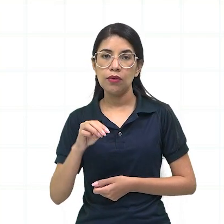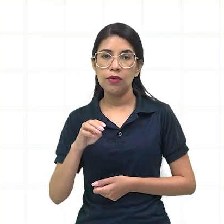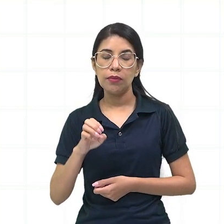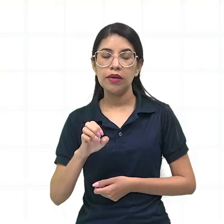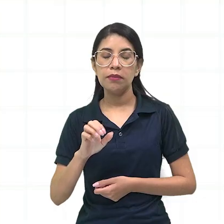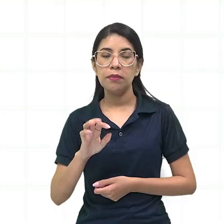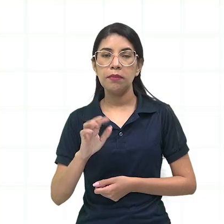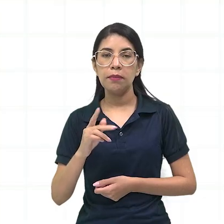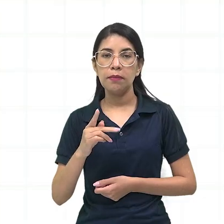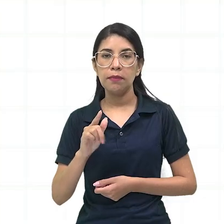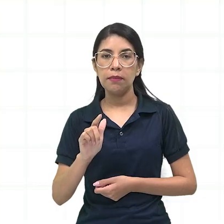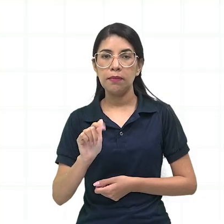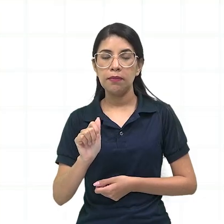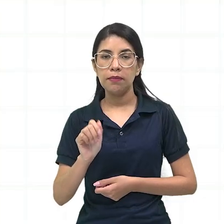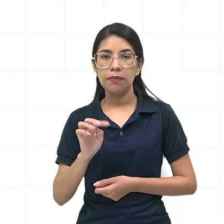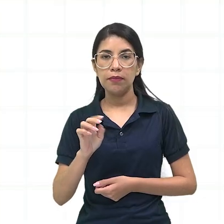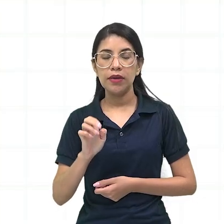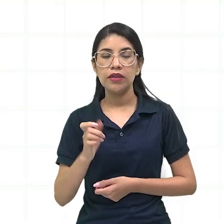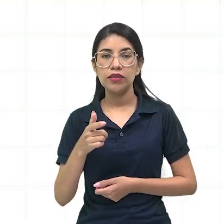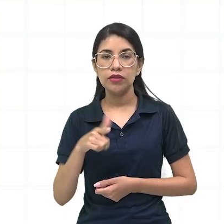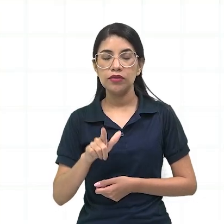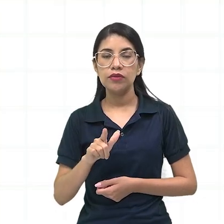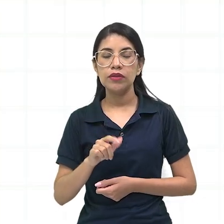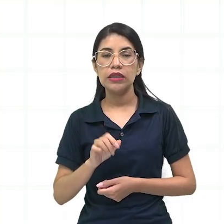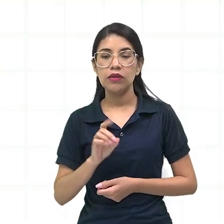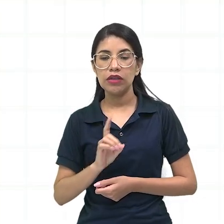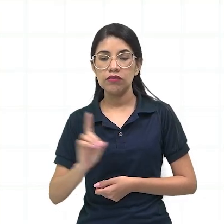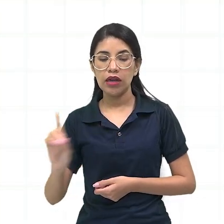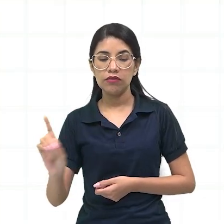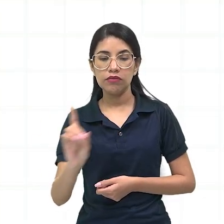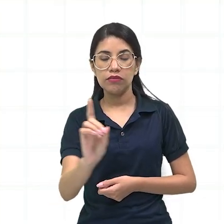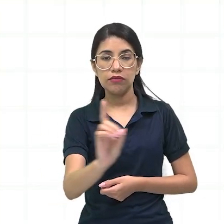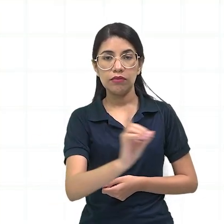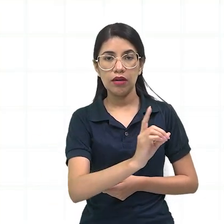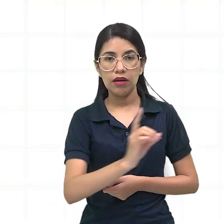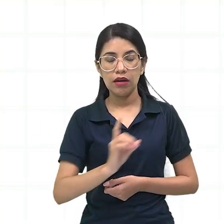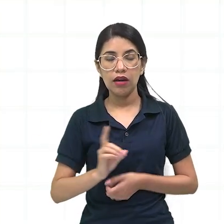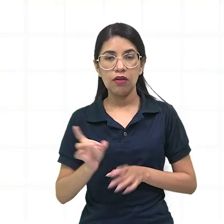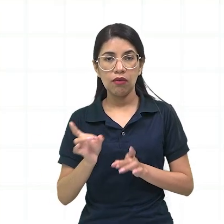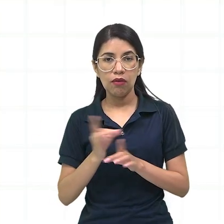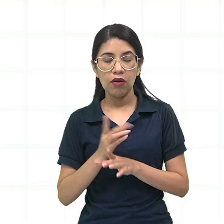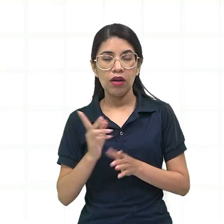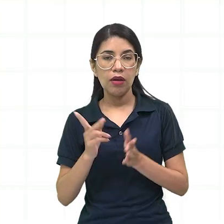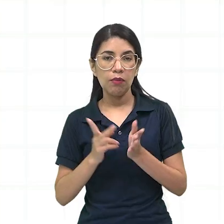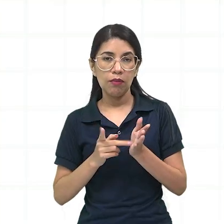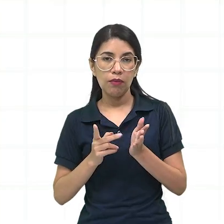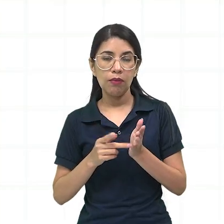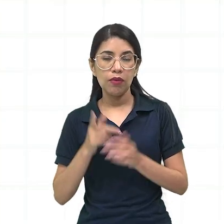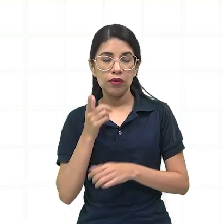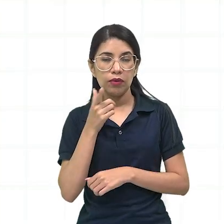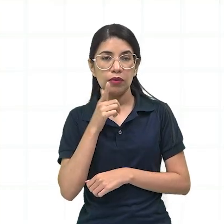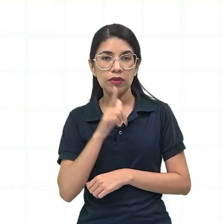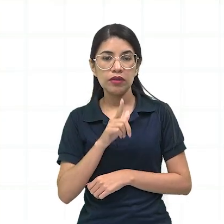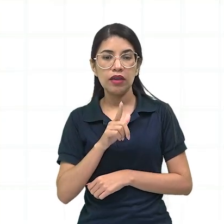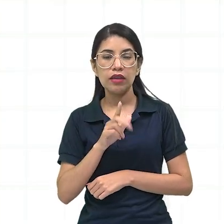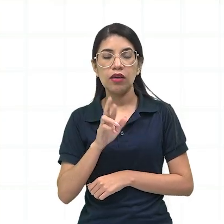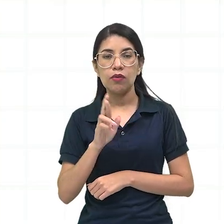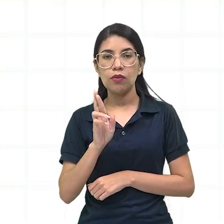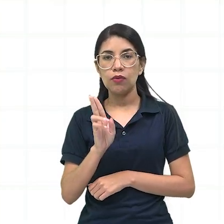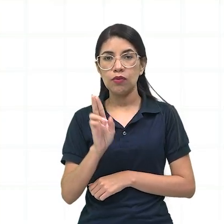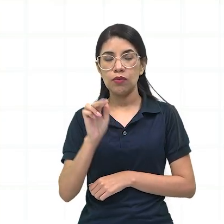novamente. Quando ele faz esse percurso, aí ele ganha um ponto, que é o run. Aí ele faz um